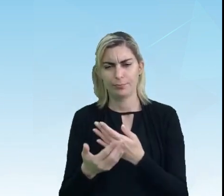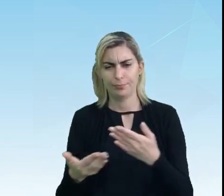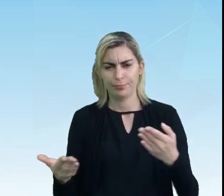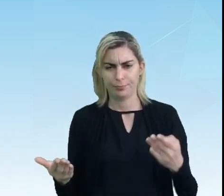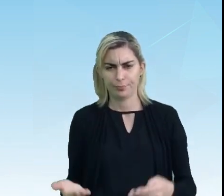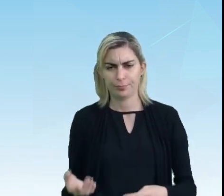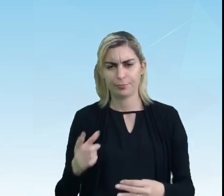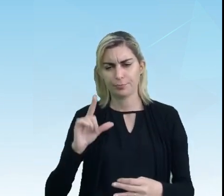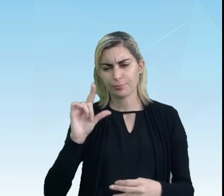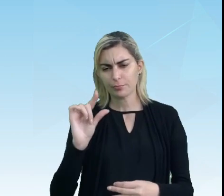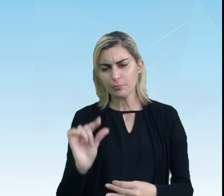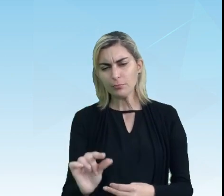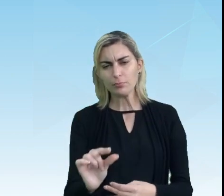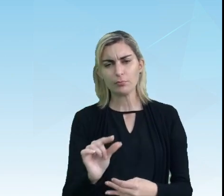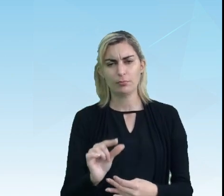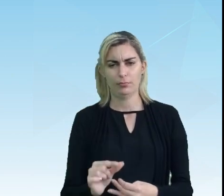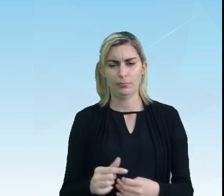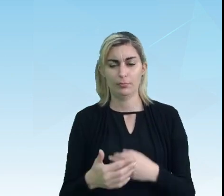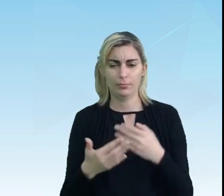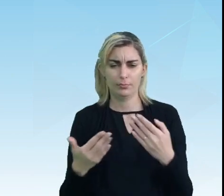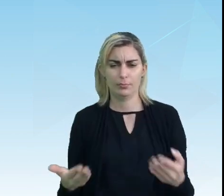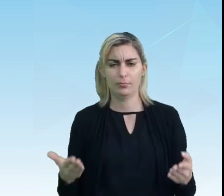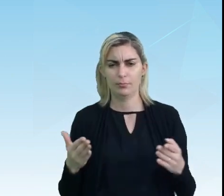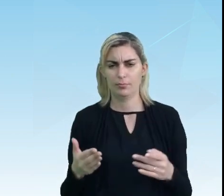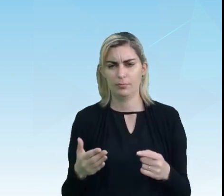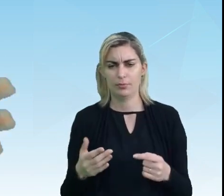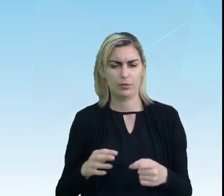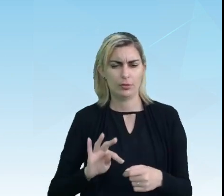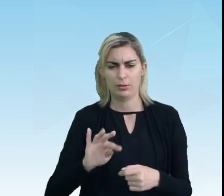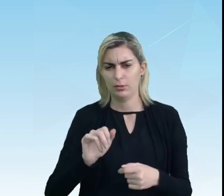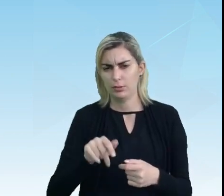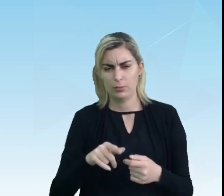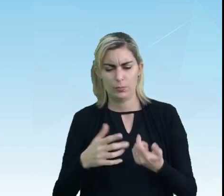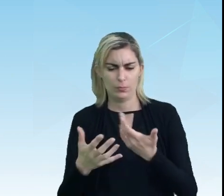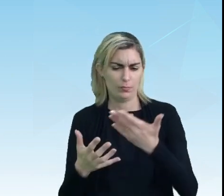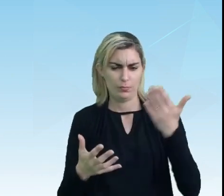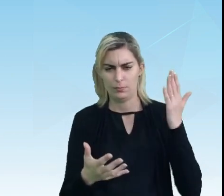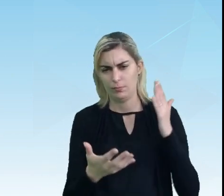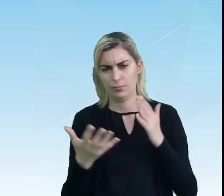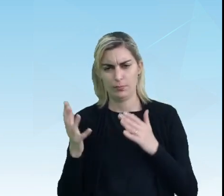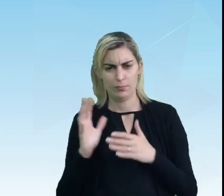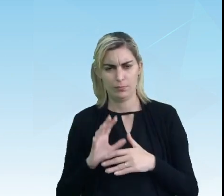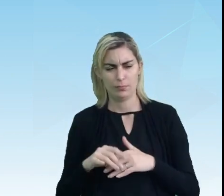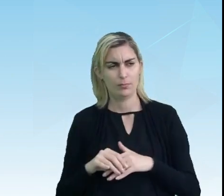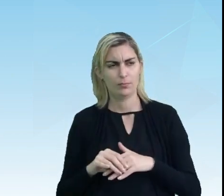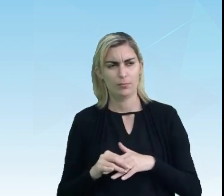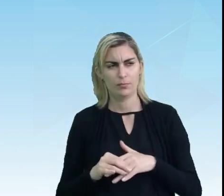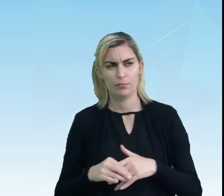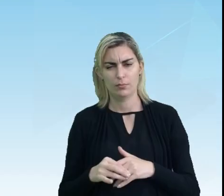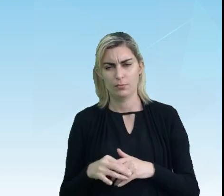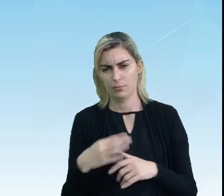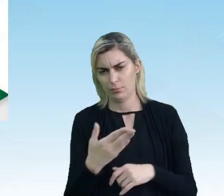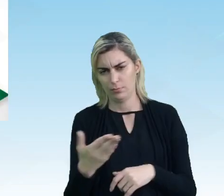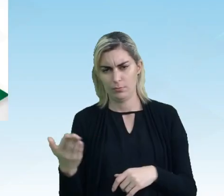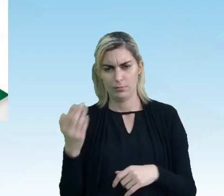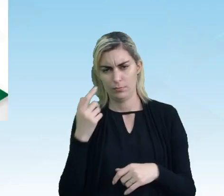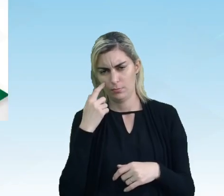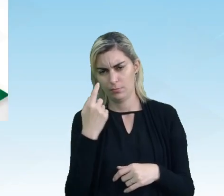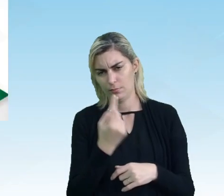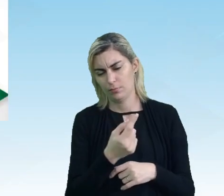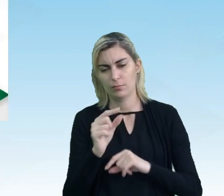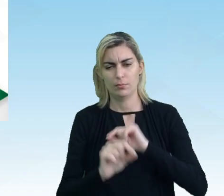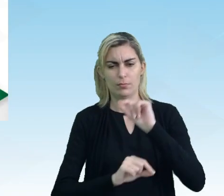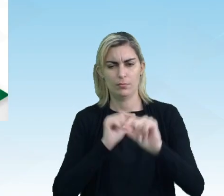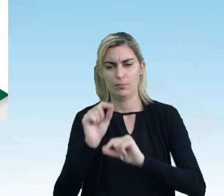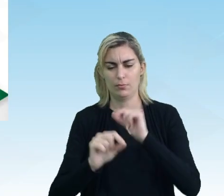de menor escala, gente. Então, não agredia tanto ao meio ambiente. Aí vocês estão vendo que